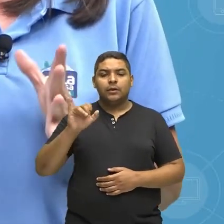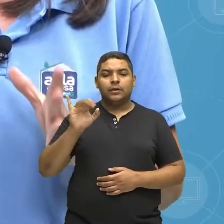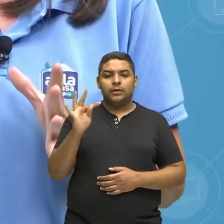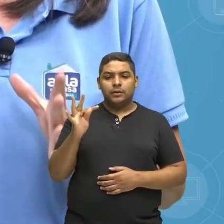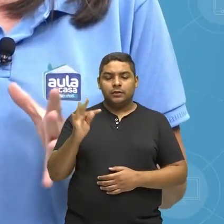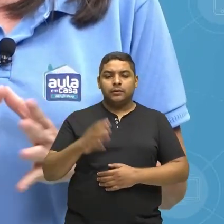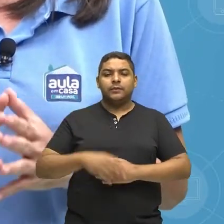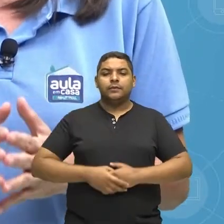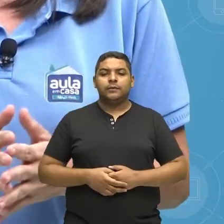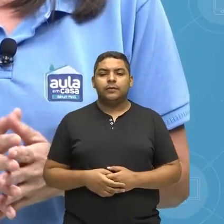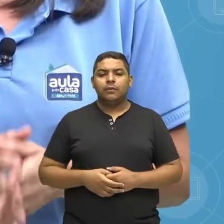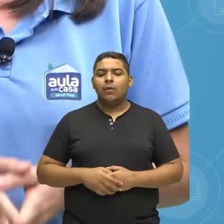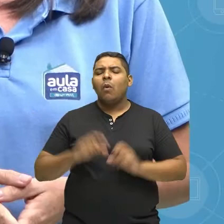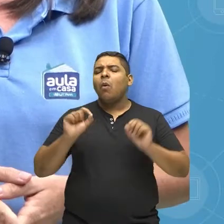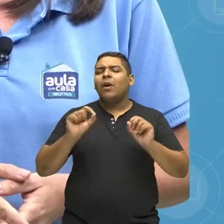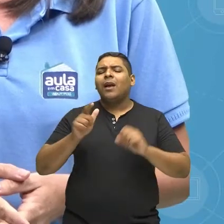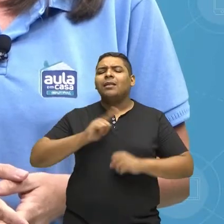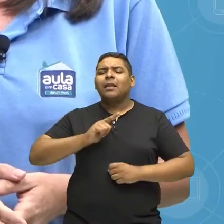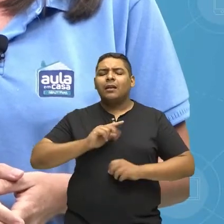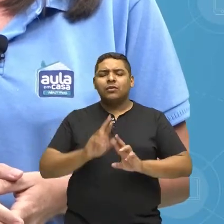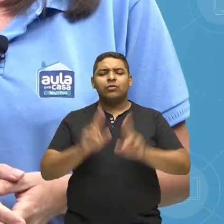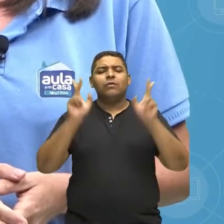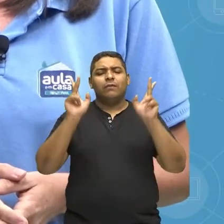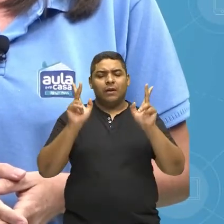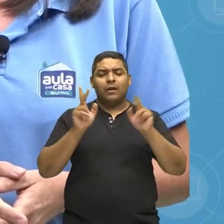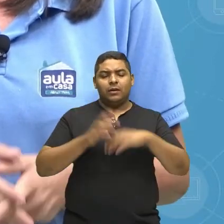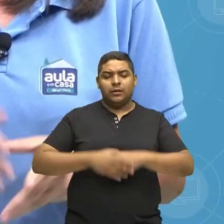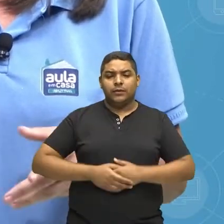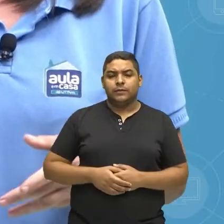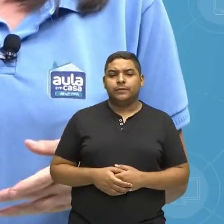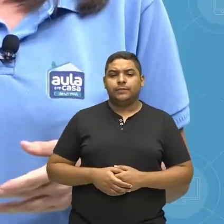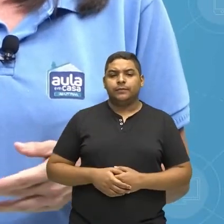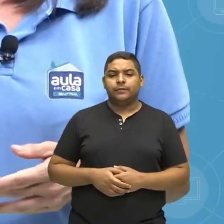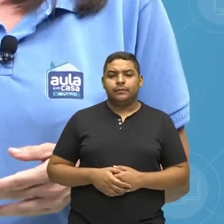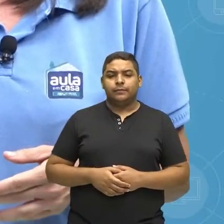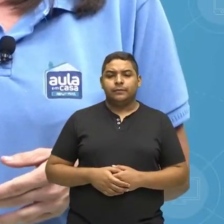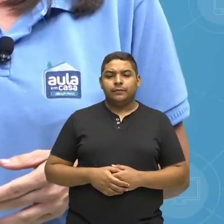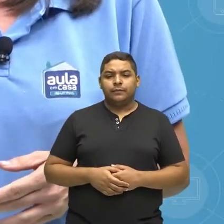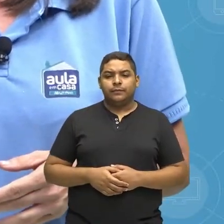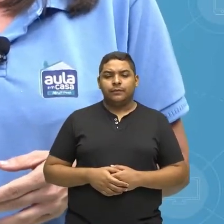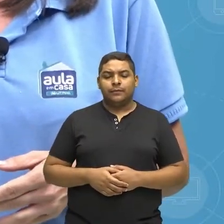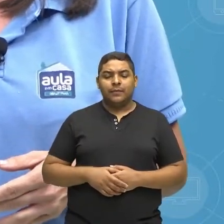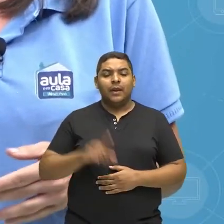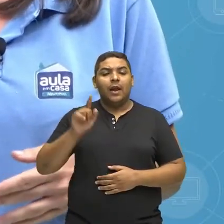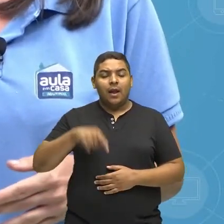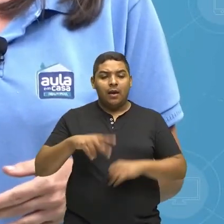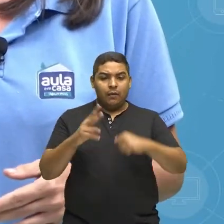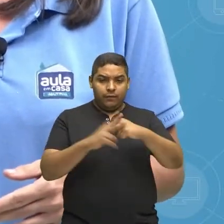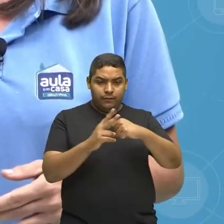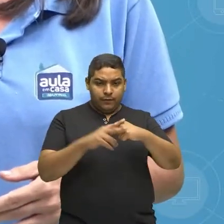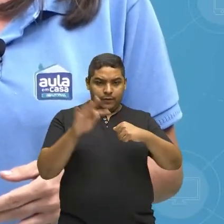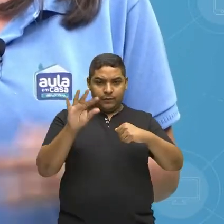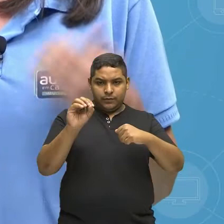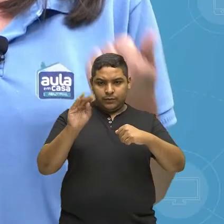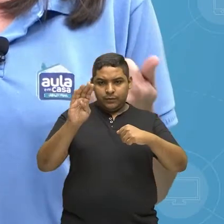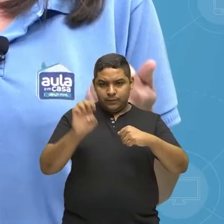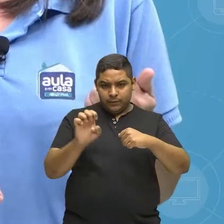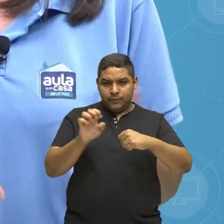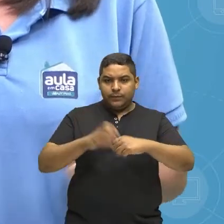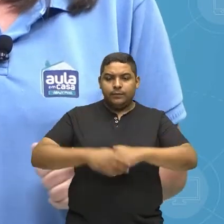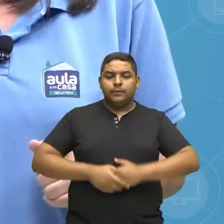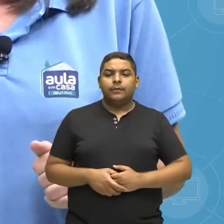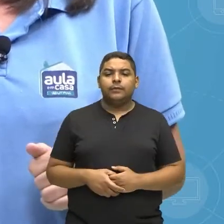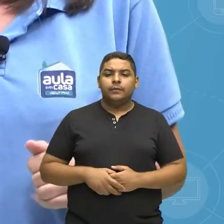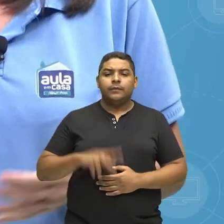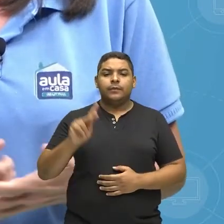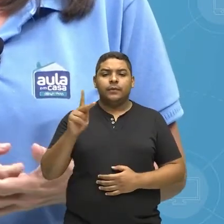o que fica diferente quando a gente utiliza a terceira pessoa? É só o verbo to be, que é o is, para todos eles. He